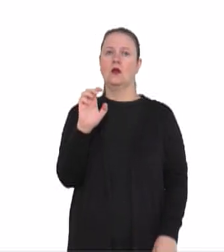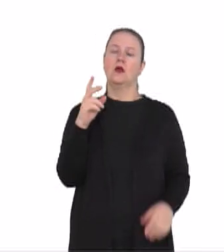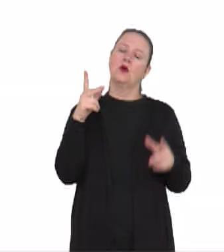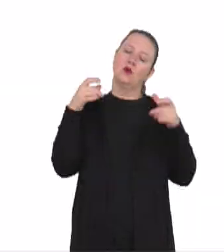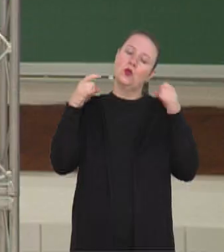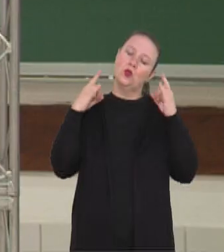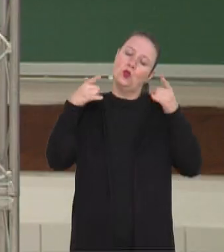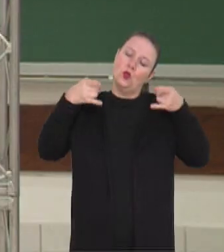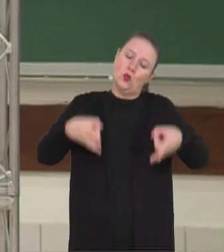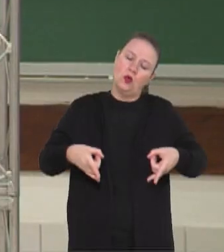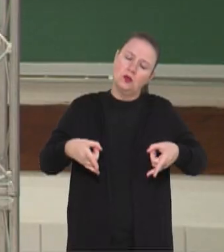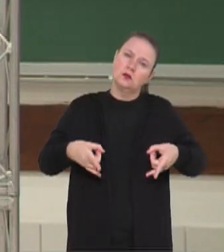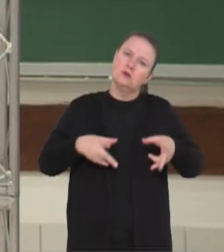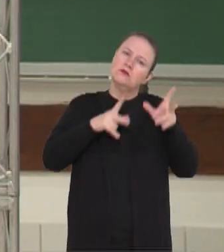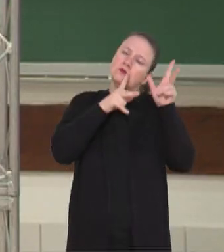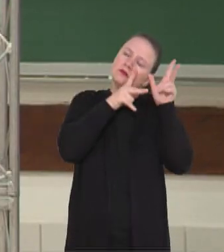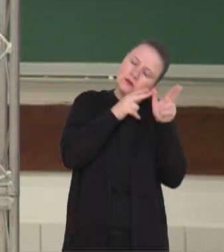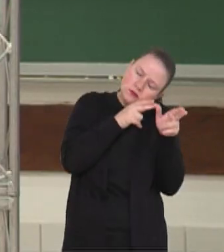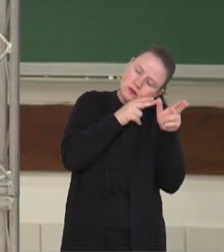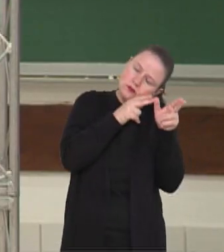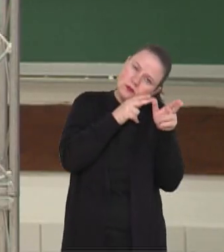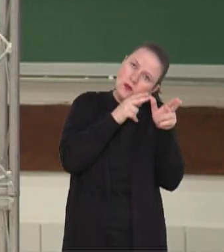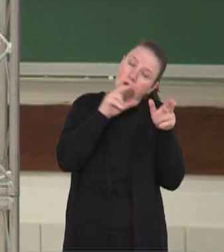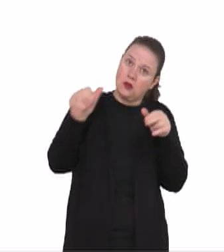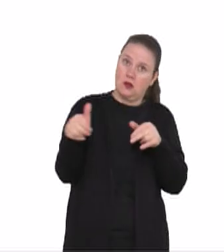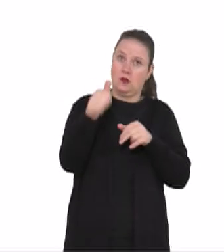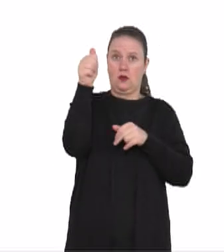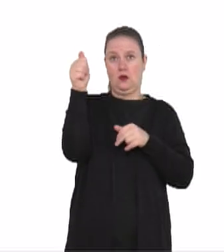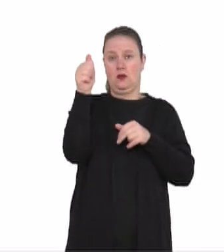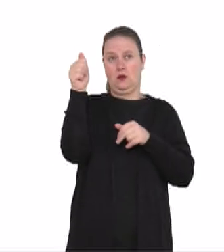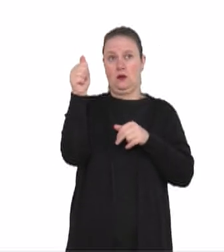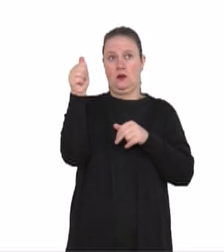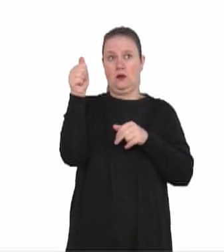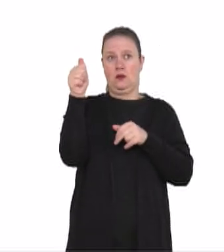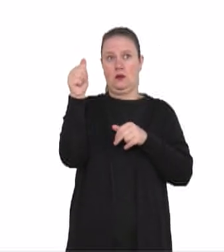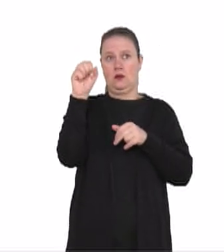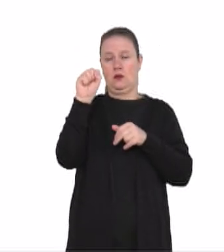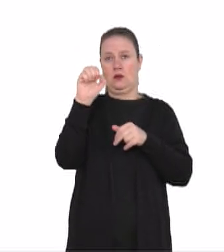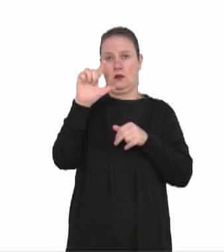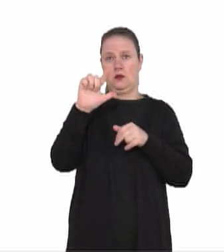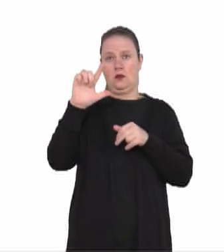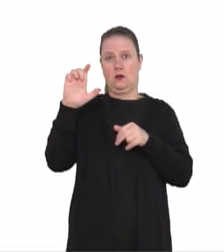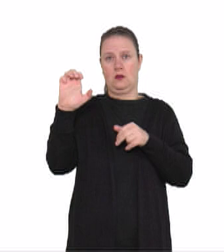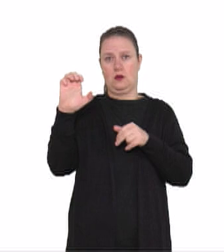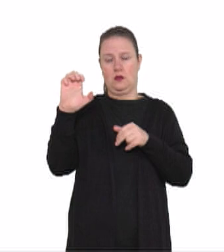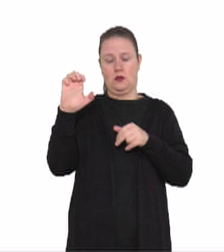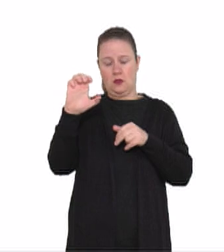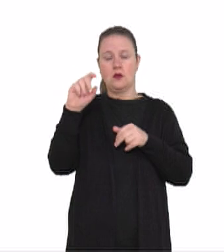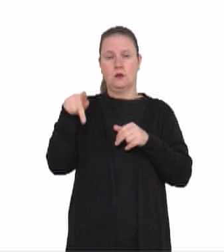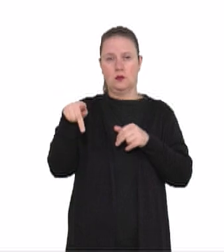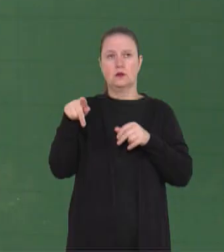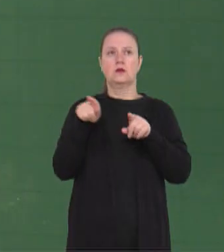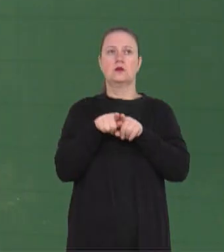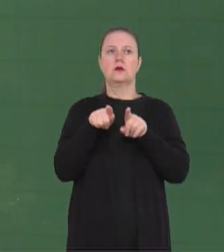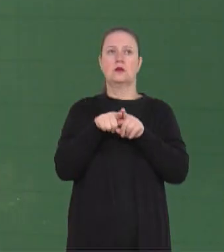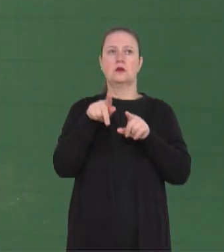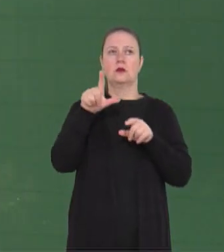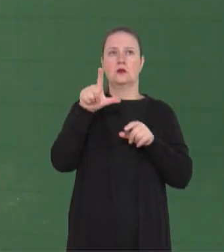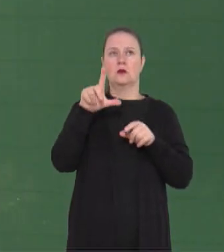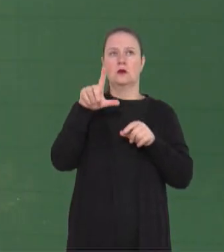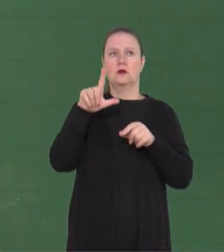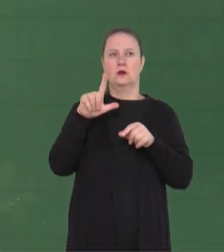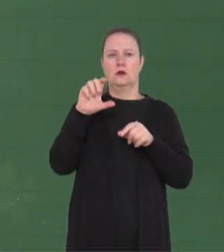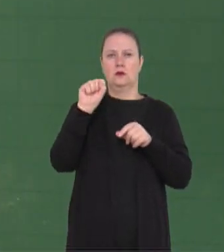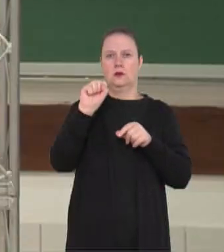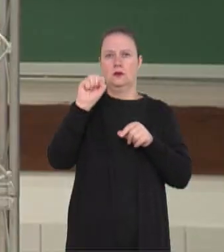cama. As alternativas são, a letra A diz sleep e a letra B sleeps. Qual das alternativas que é a